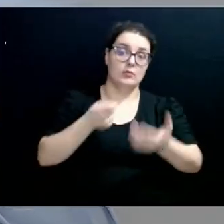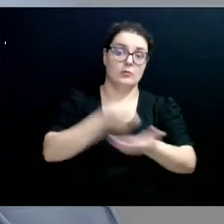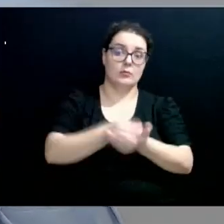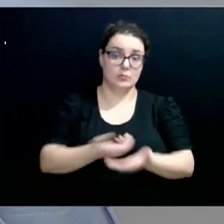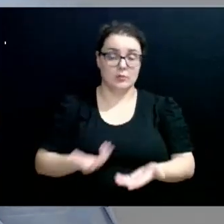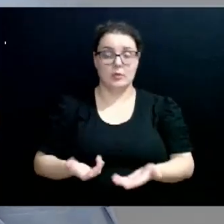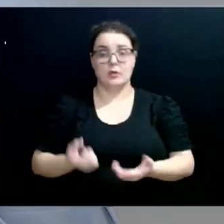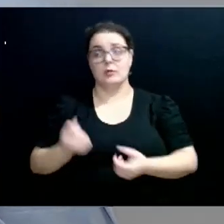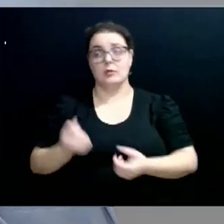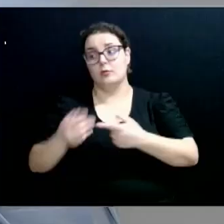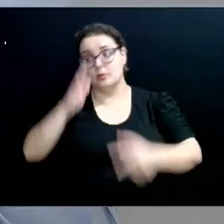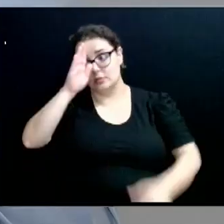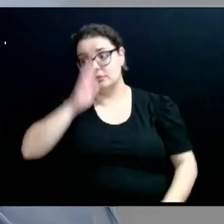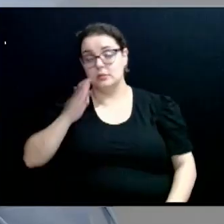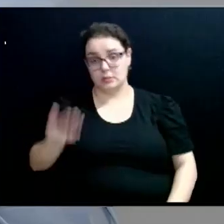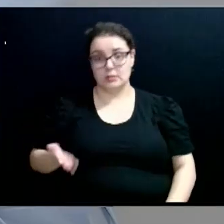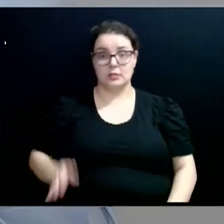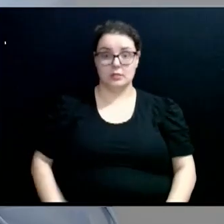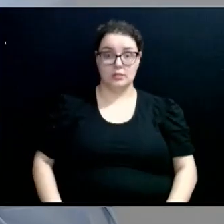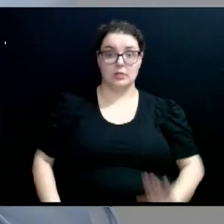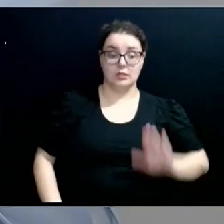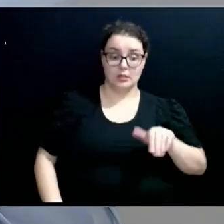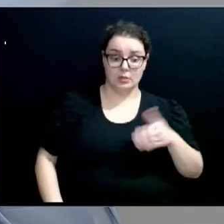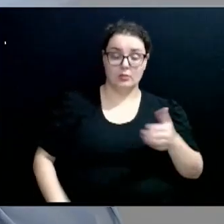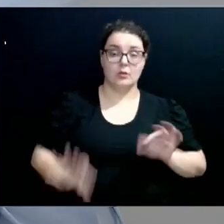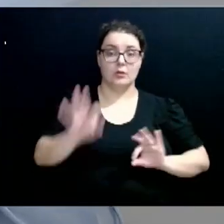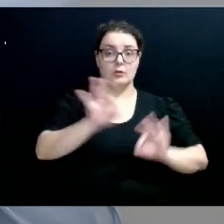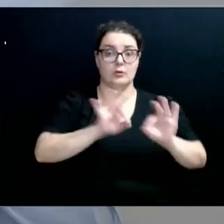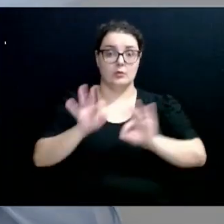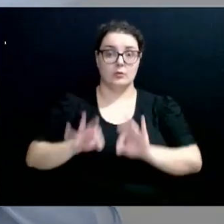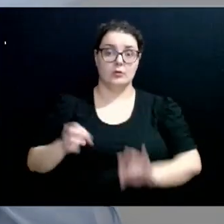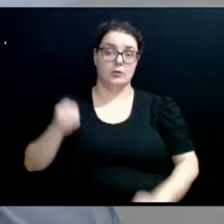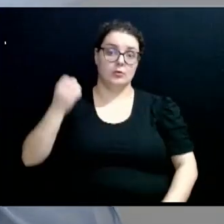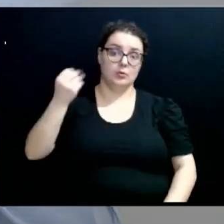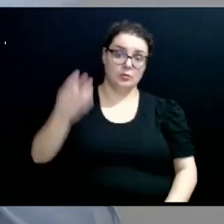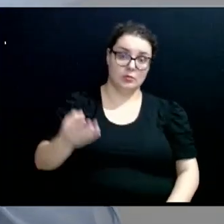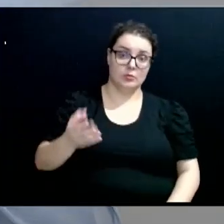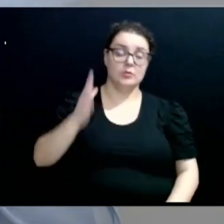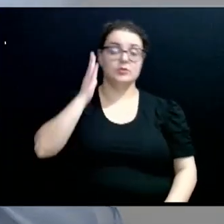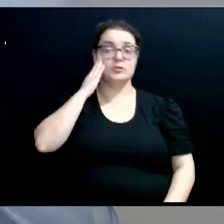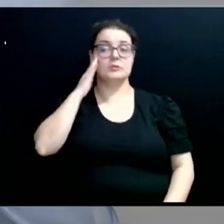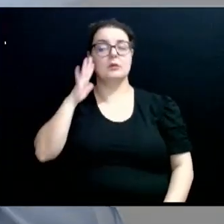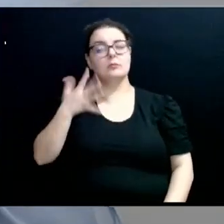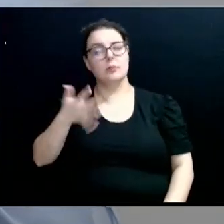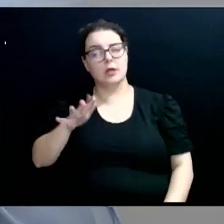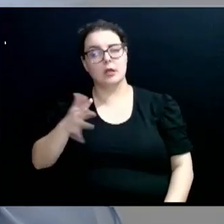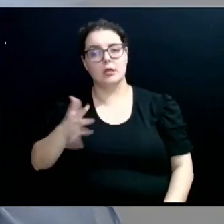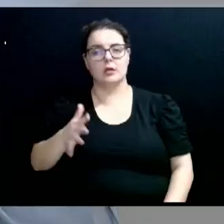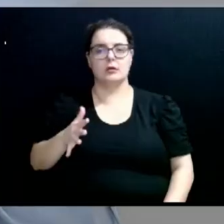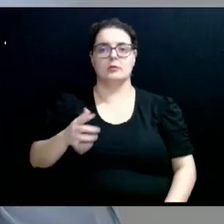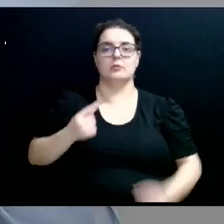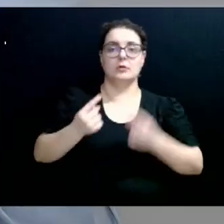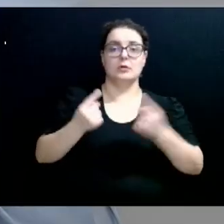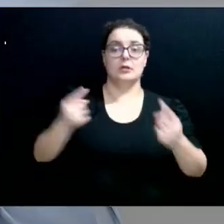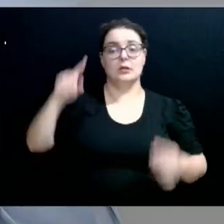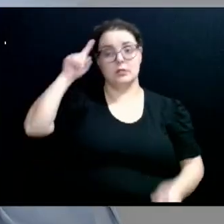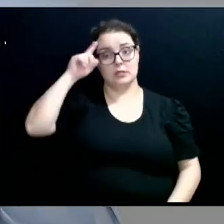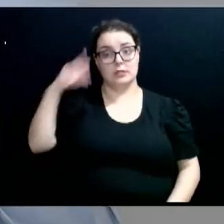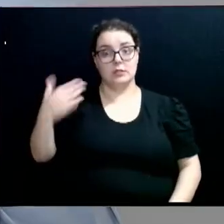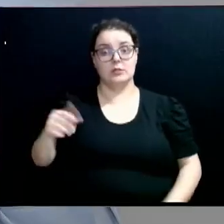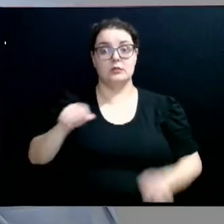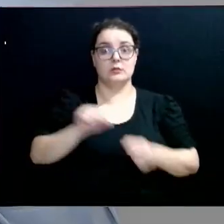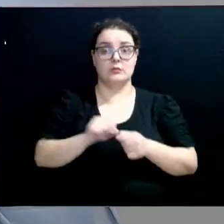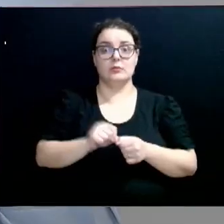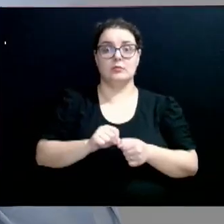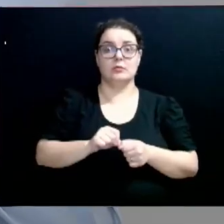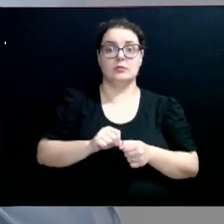porque algumas coisas são pagas, outras são gratuitas. Quando a gente planeja a viagem, você já sabe mais ou menos o que cada dia